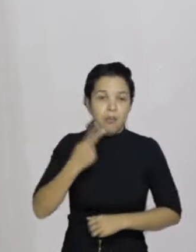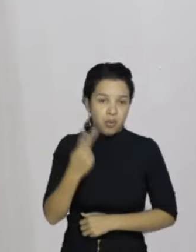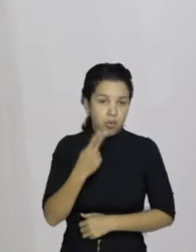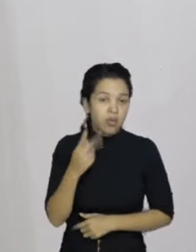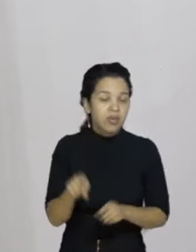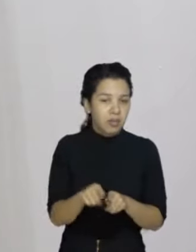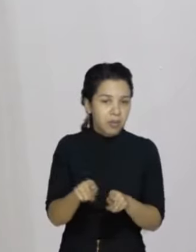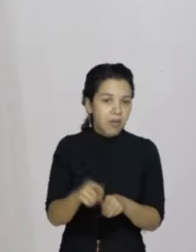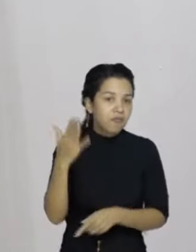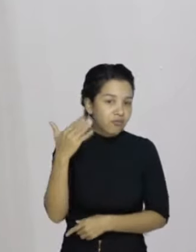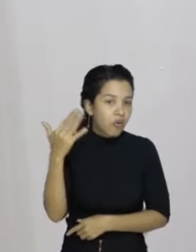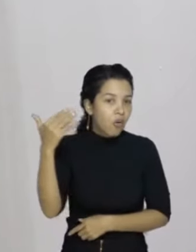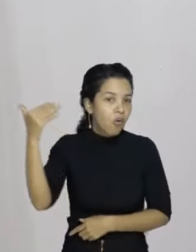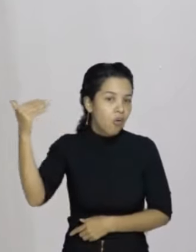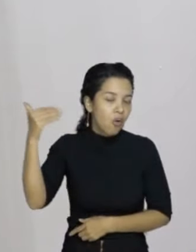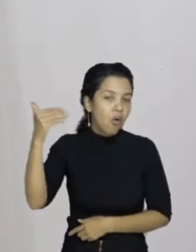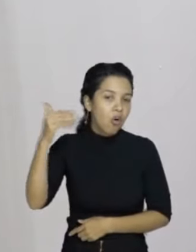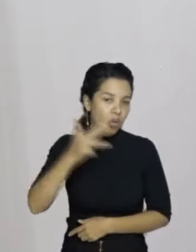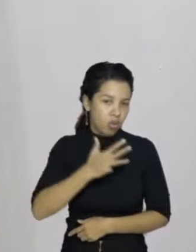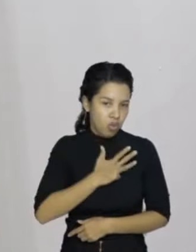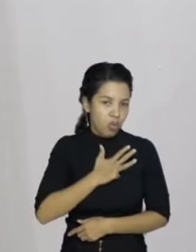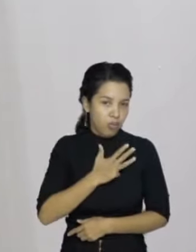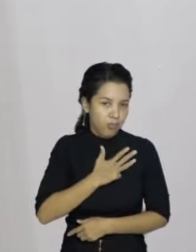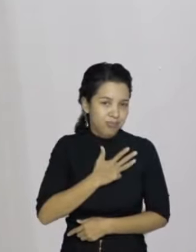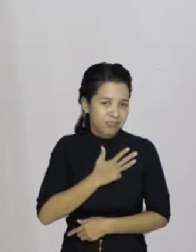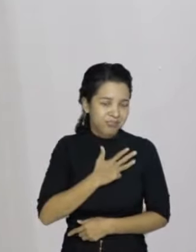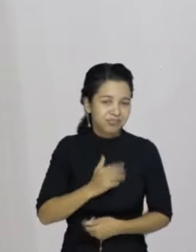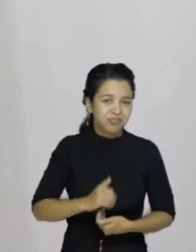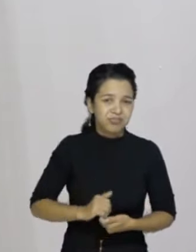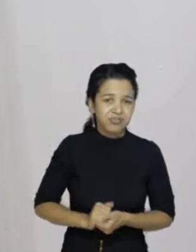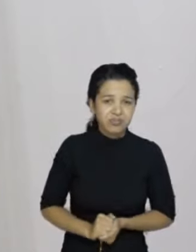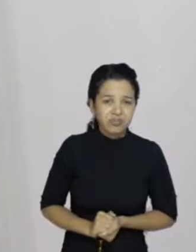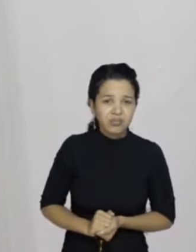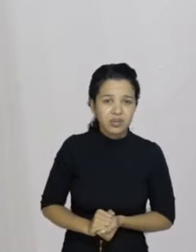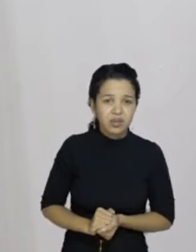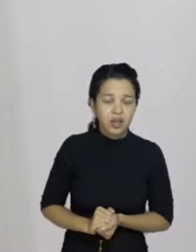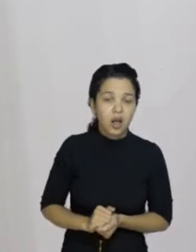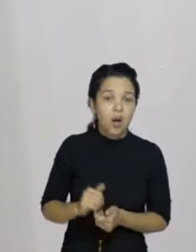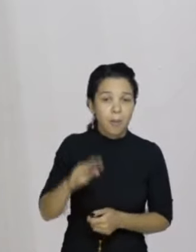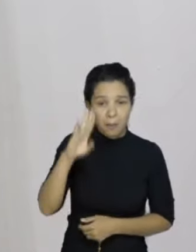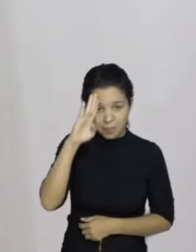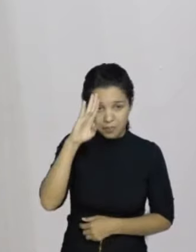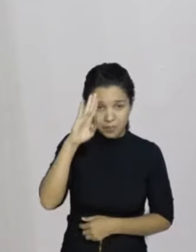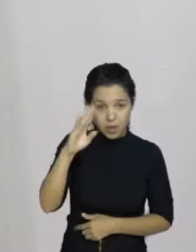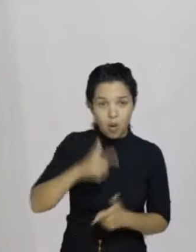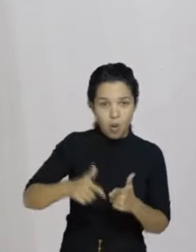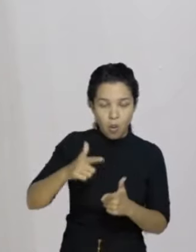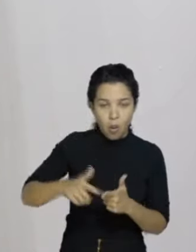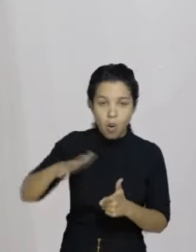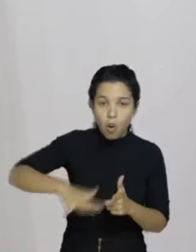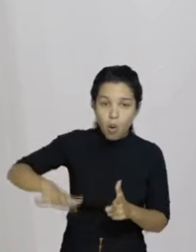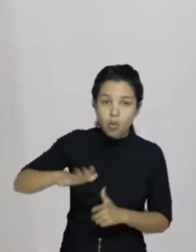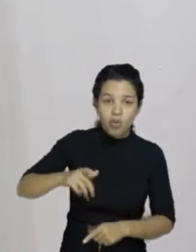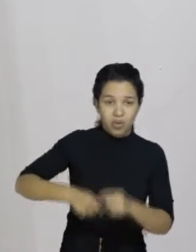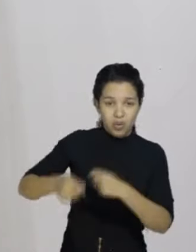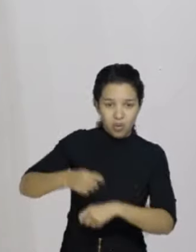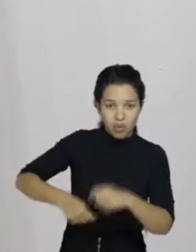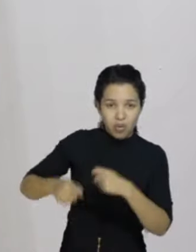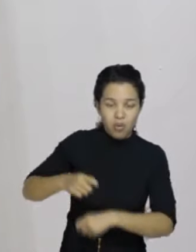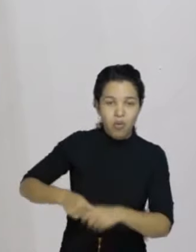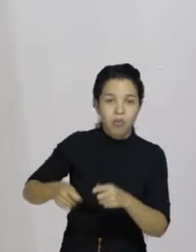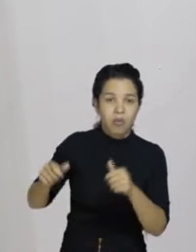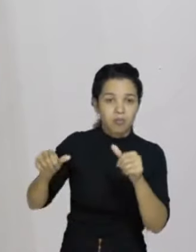Lula de maneira geral os principais ruídos na área econômica tem acontecido por falas e